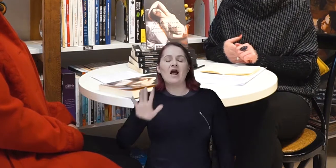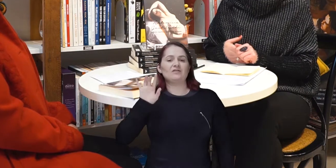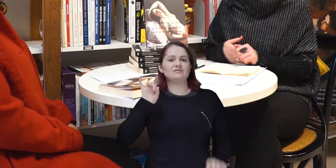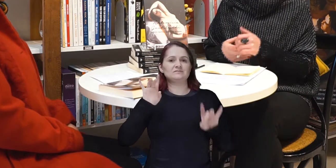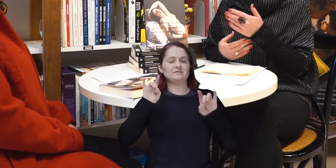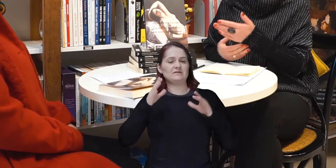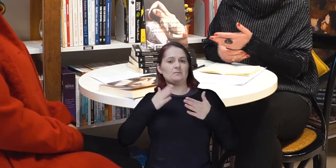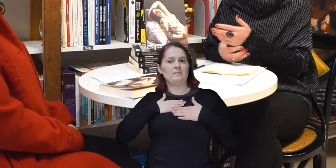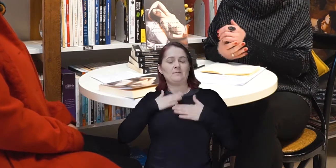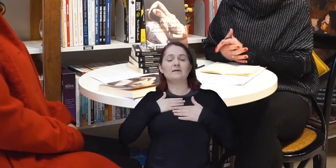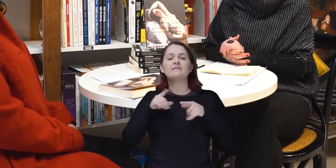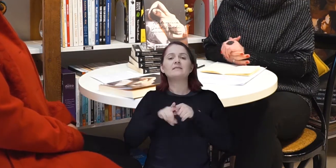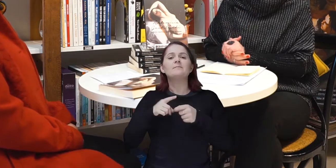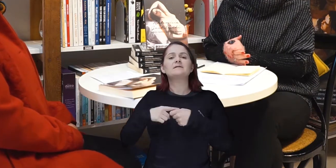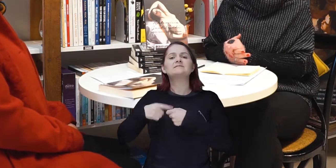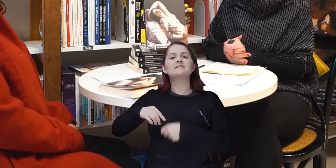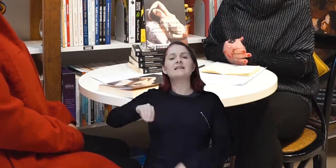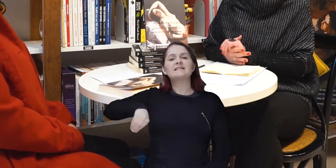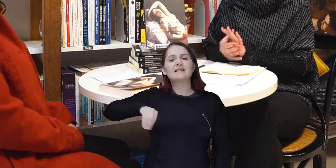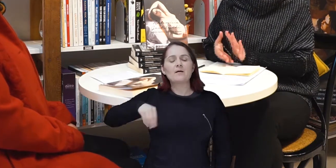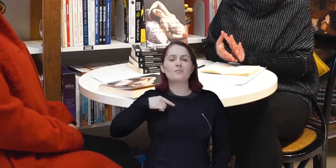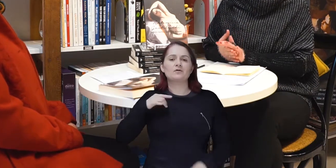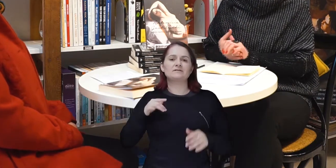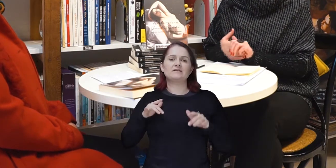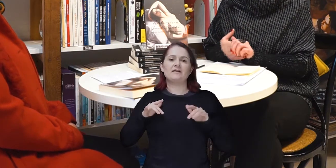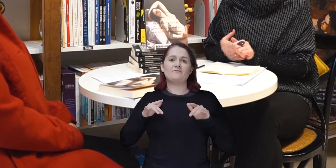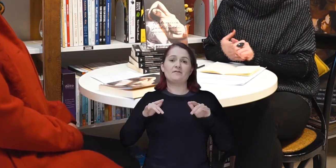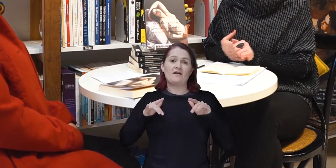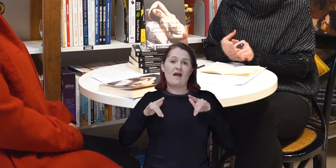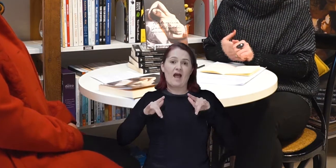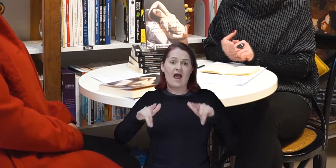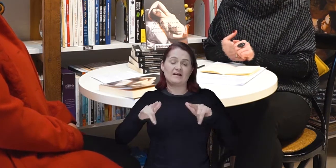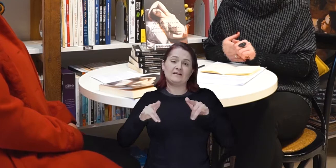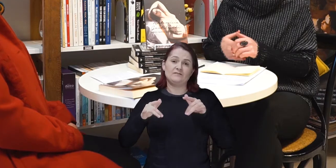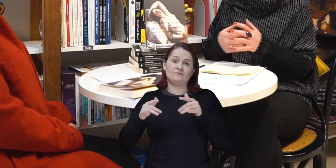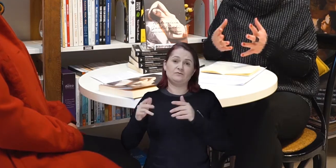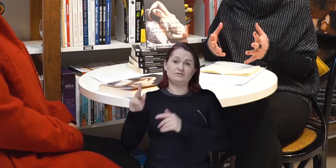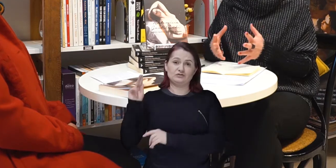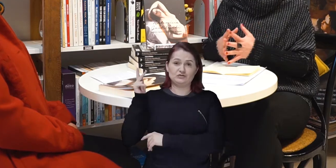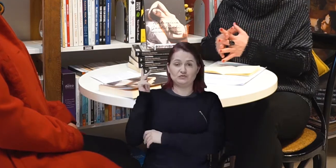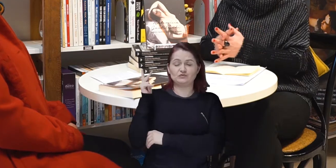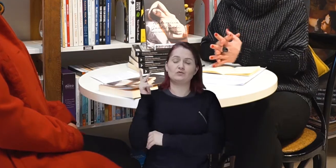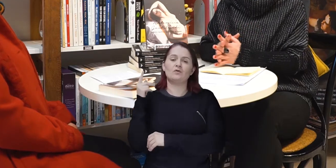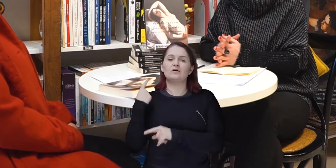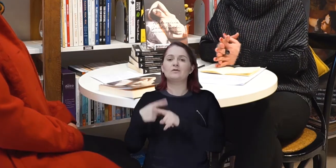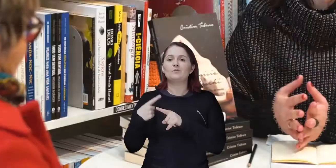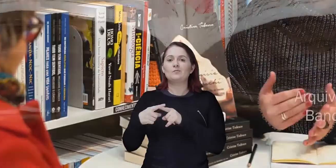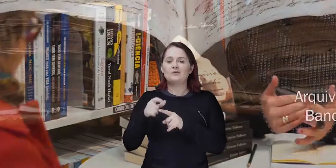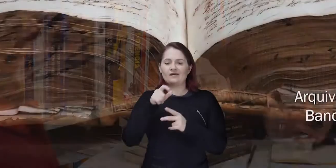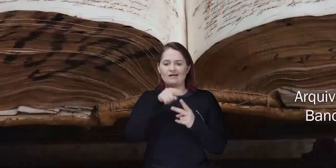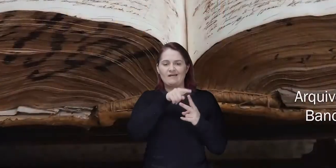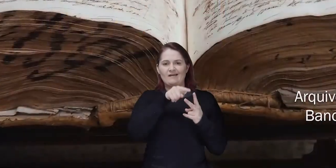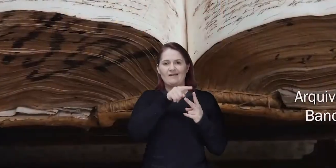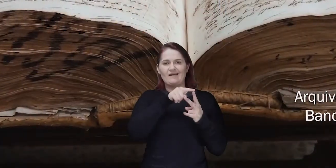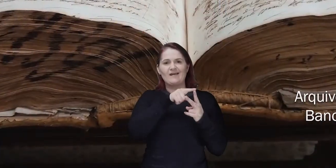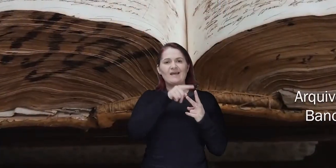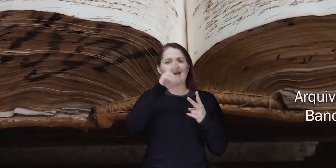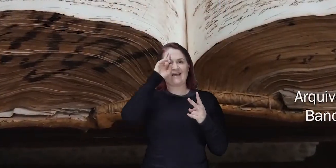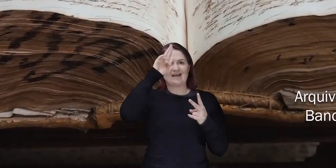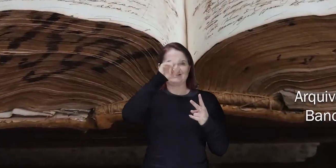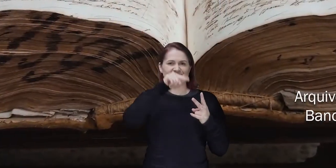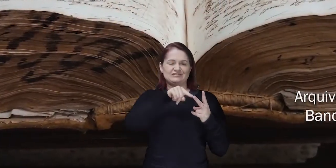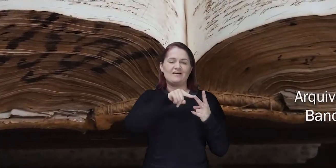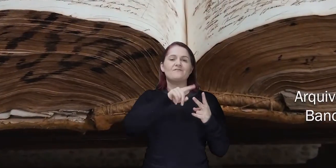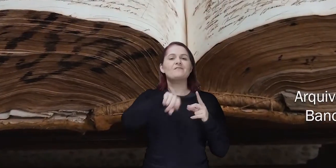únicos. Até na cidade de Nápoles também, no arquivo histórico, foi um momento único quando a arquivista e o diretor